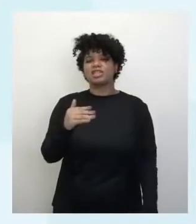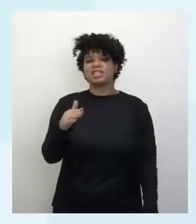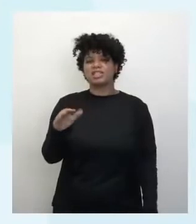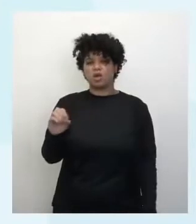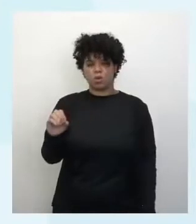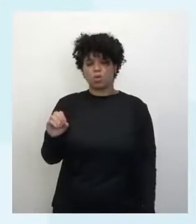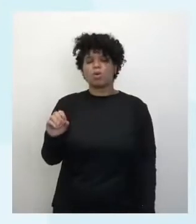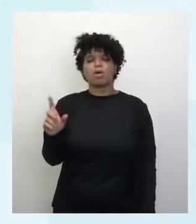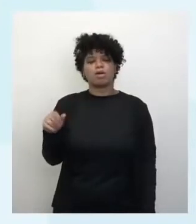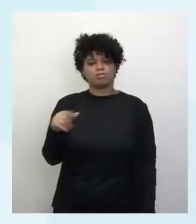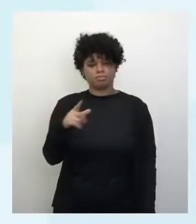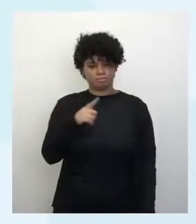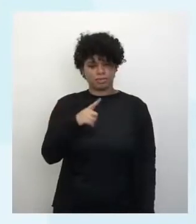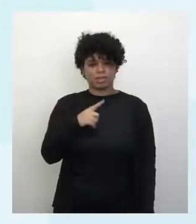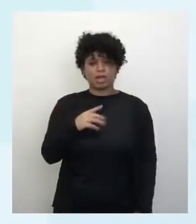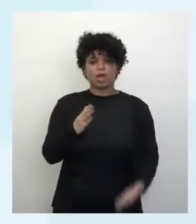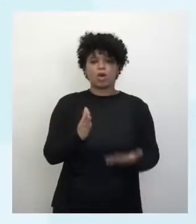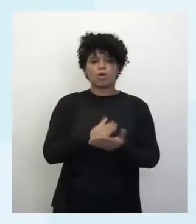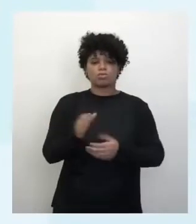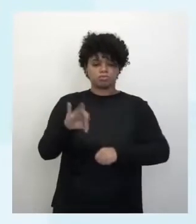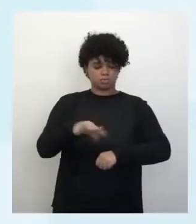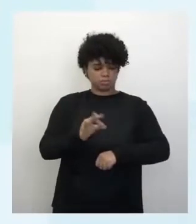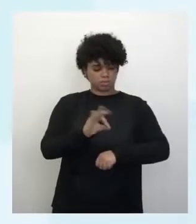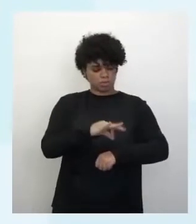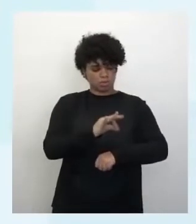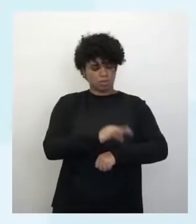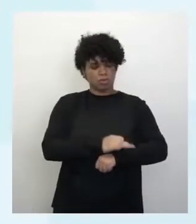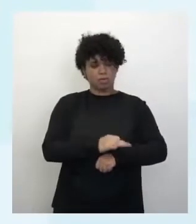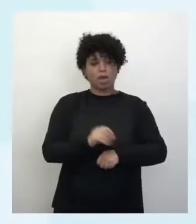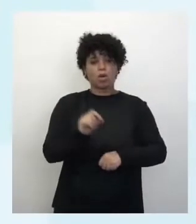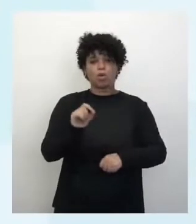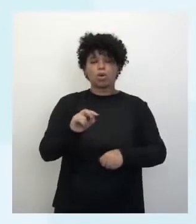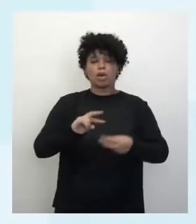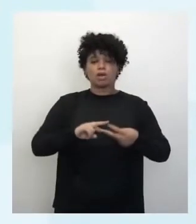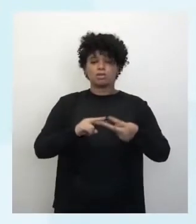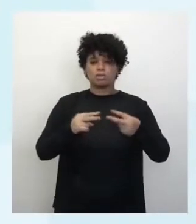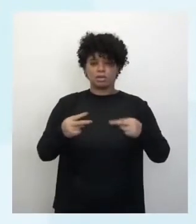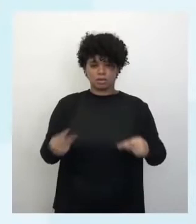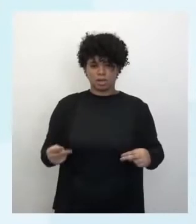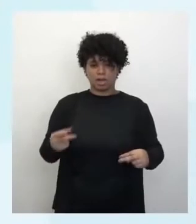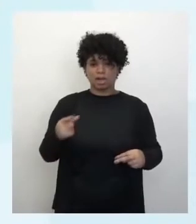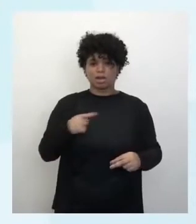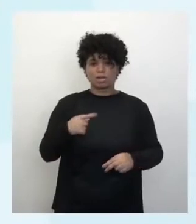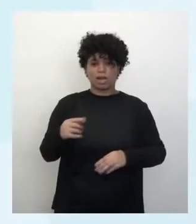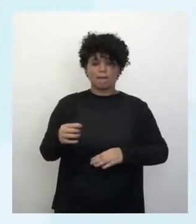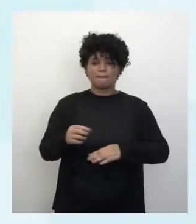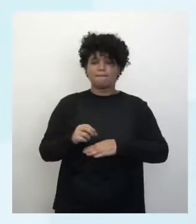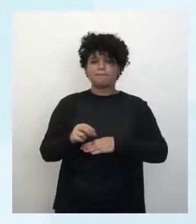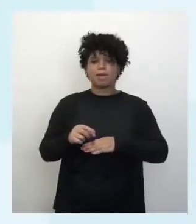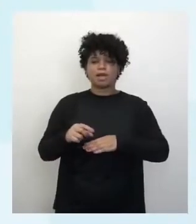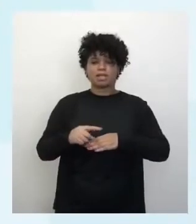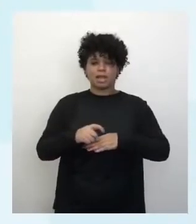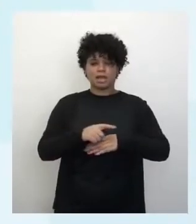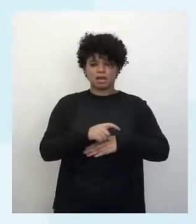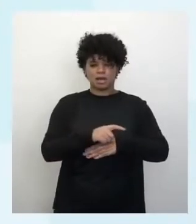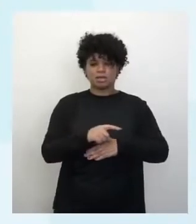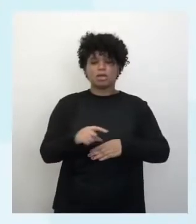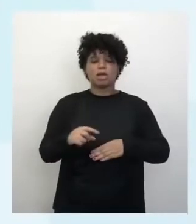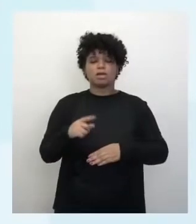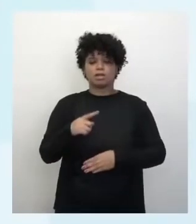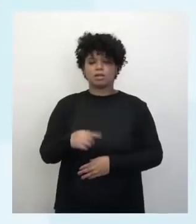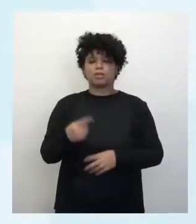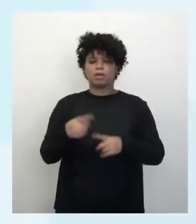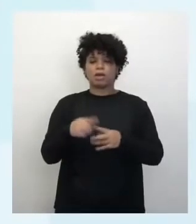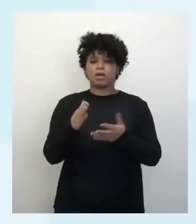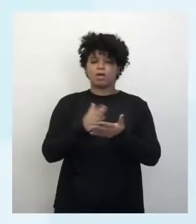gene resistente a insetos que contém pedaços do DNA de uma bactéria que também pode matar abelhas. Quando as abelhas se